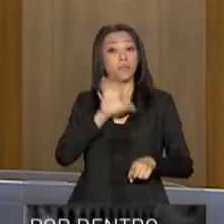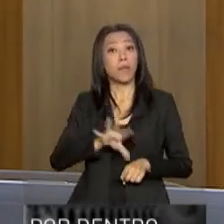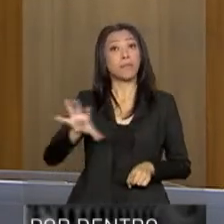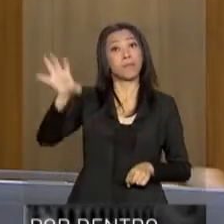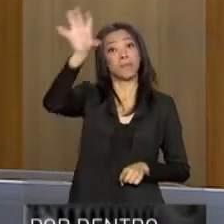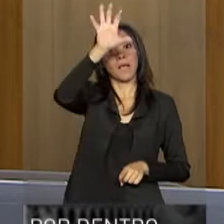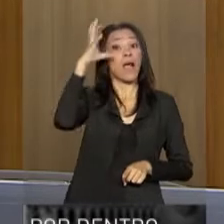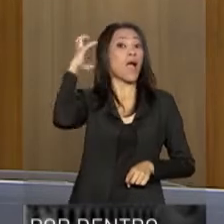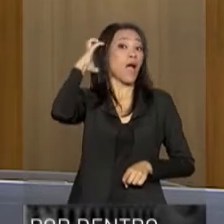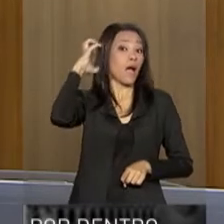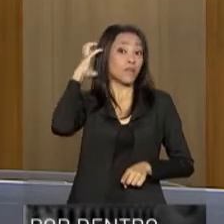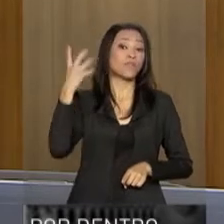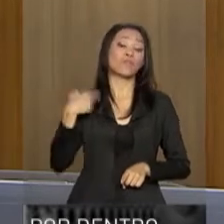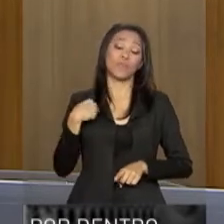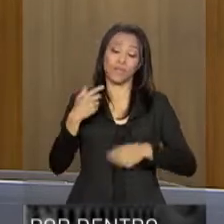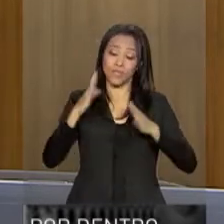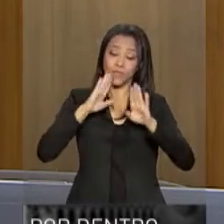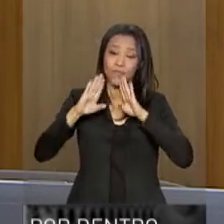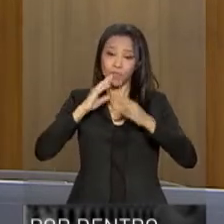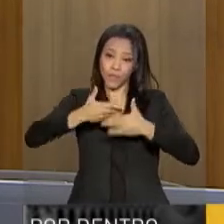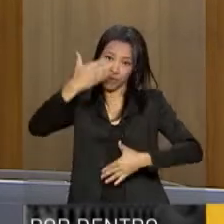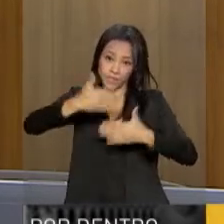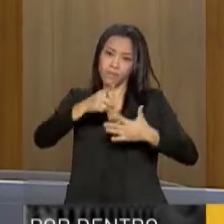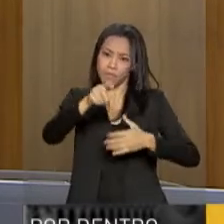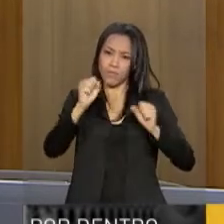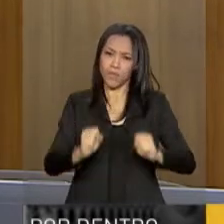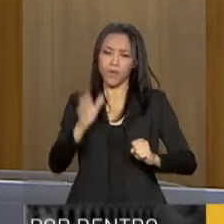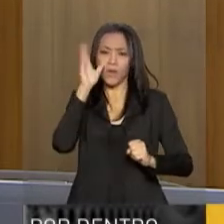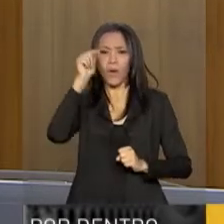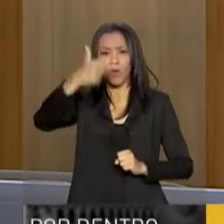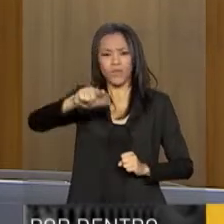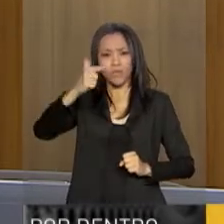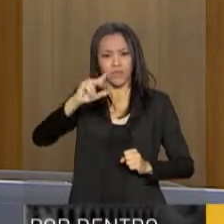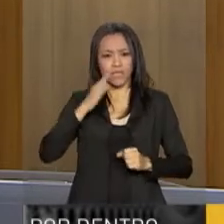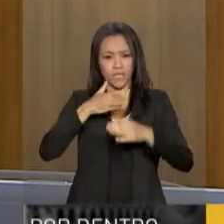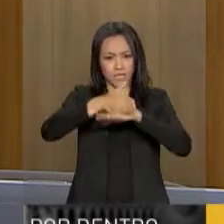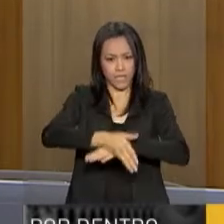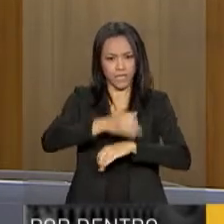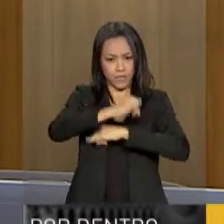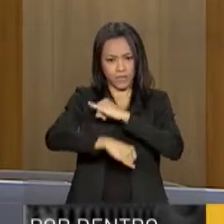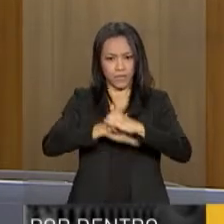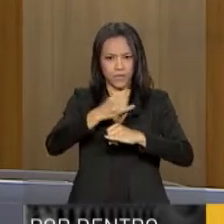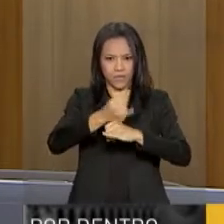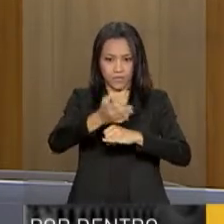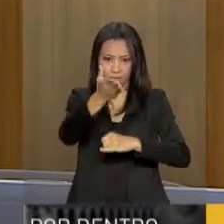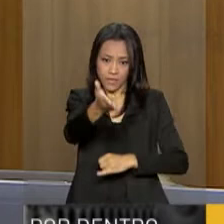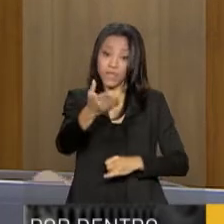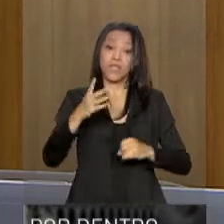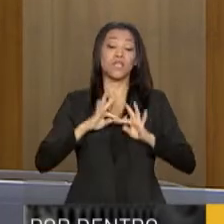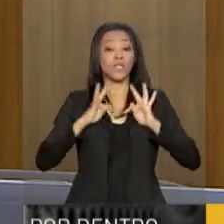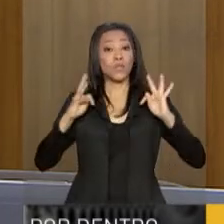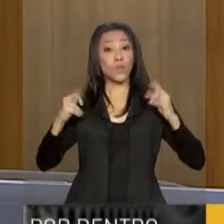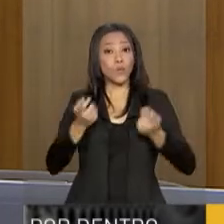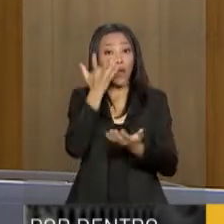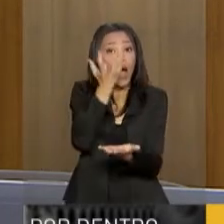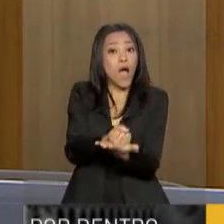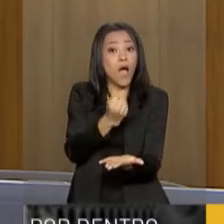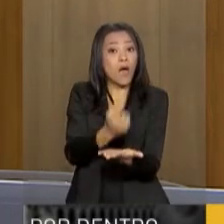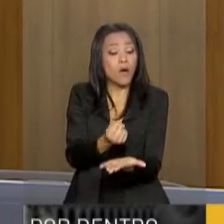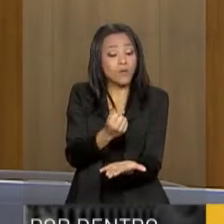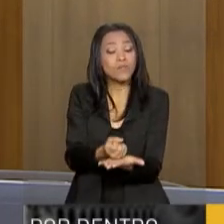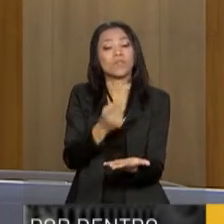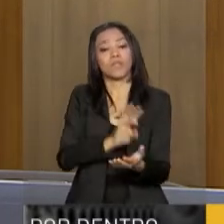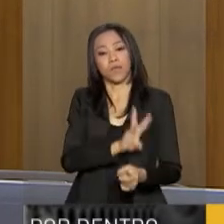rádio também pelas redes sociais você pode rever o programa no canal da tv nbr no youtube e o áudio completo também está disponível no